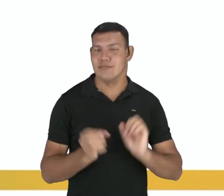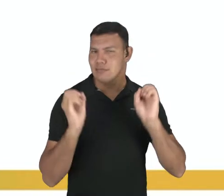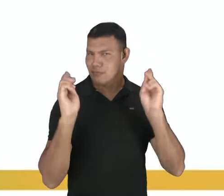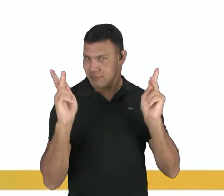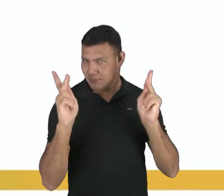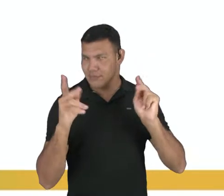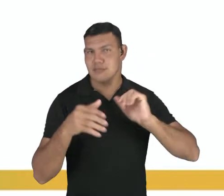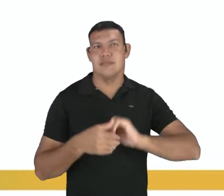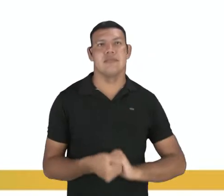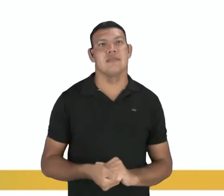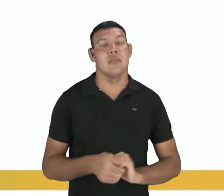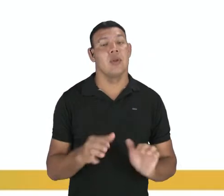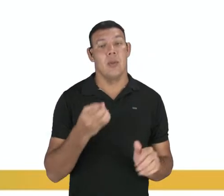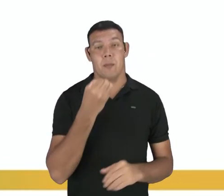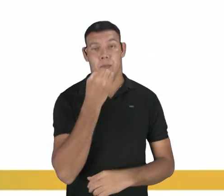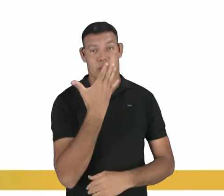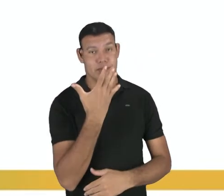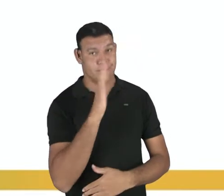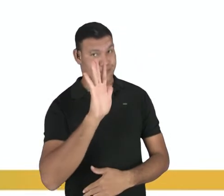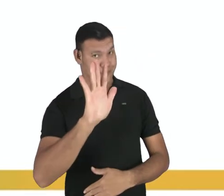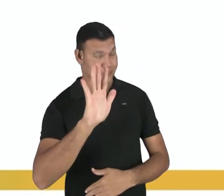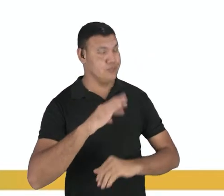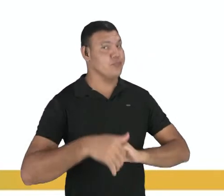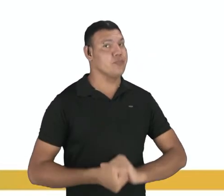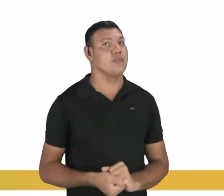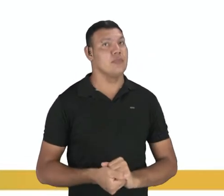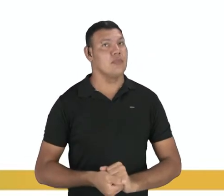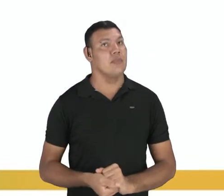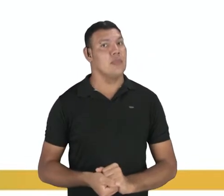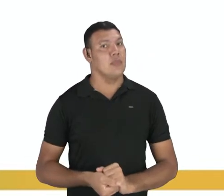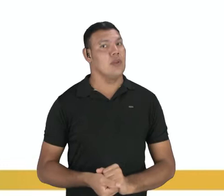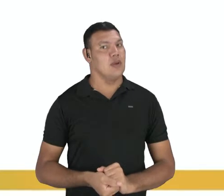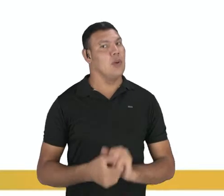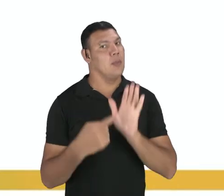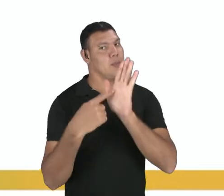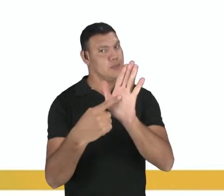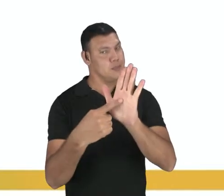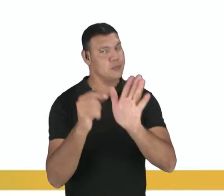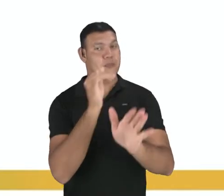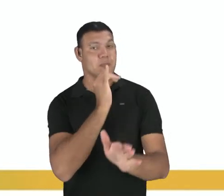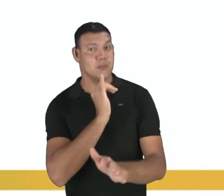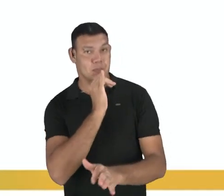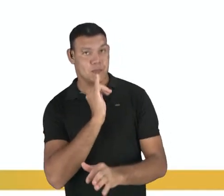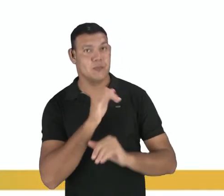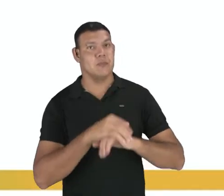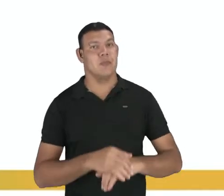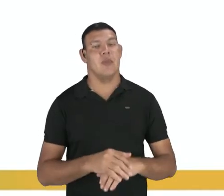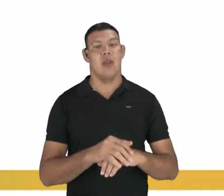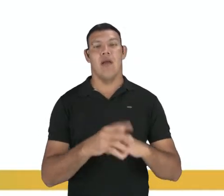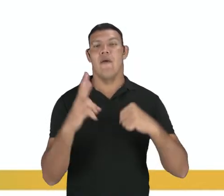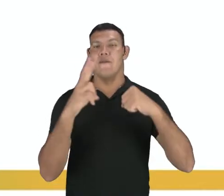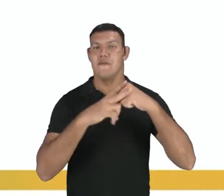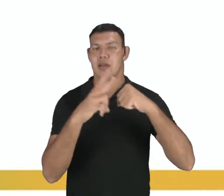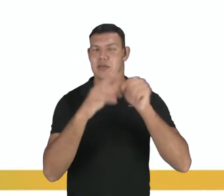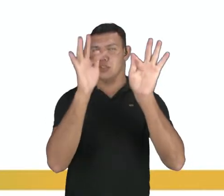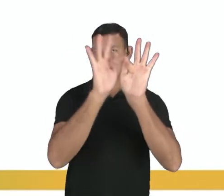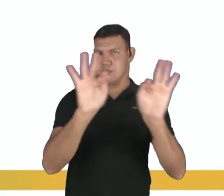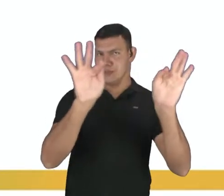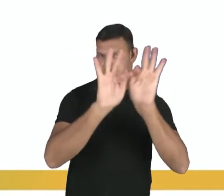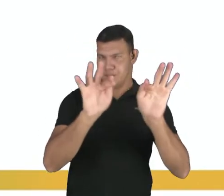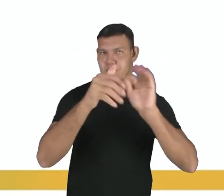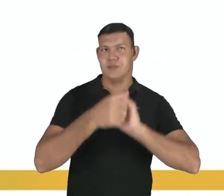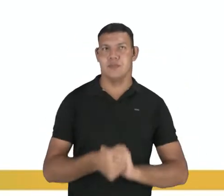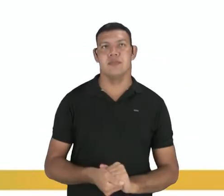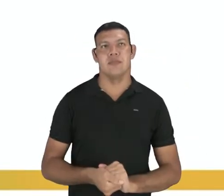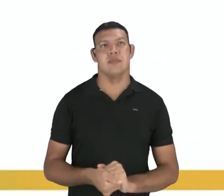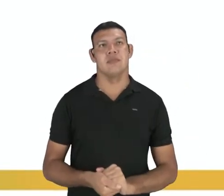Beleza? Bom, eu trouxe esses exemplos com o phrasal verb, de phrasal verbs